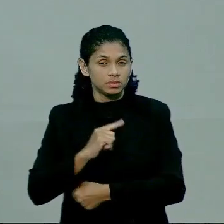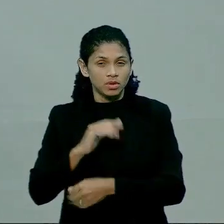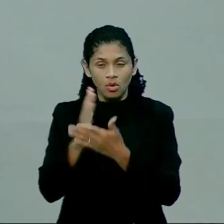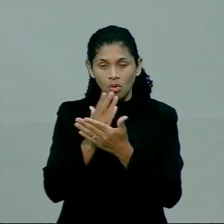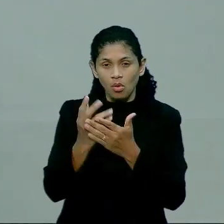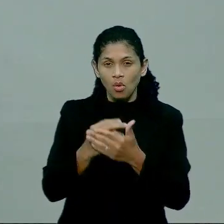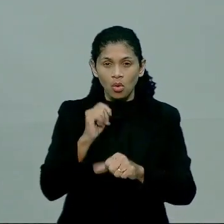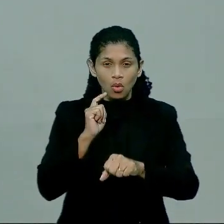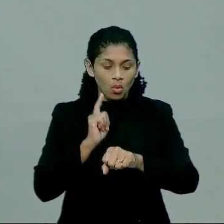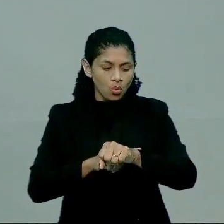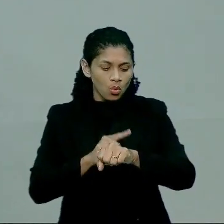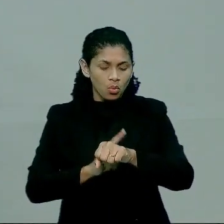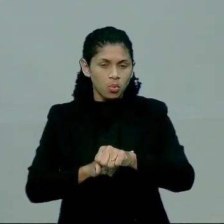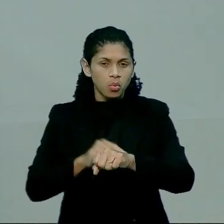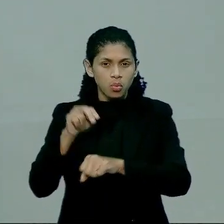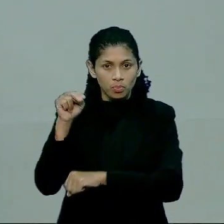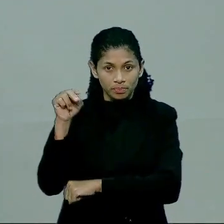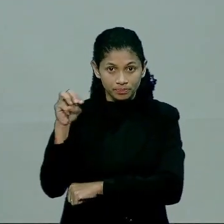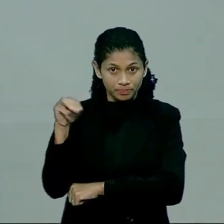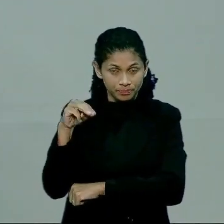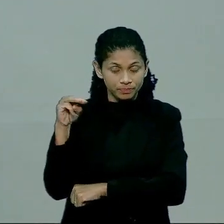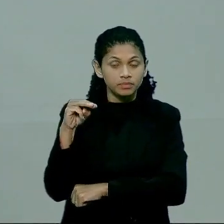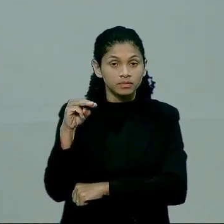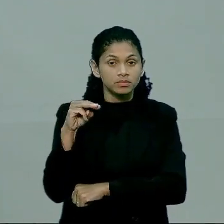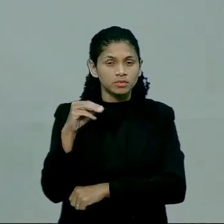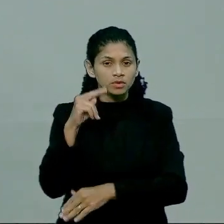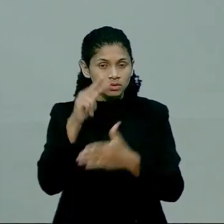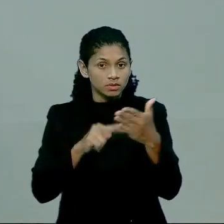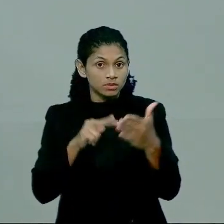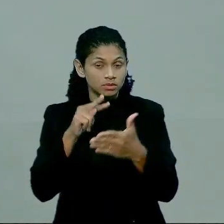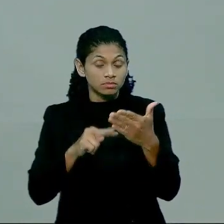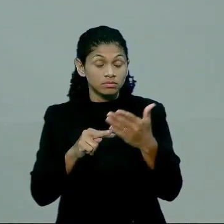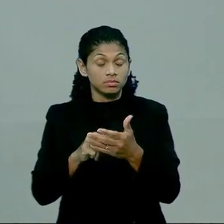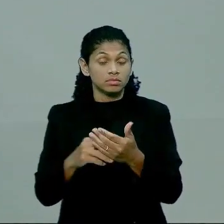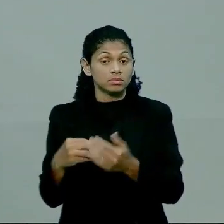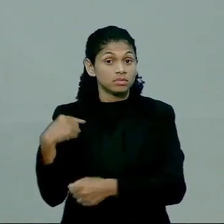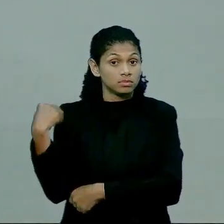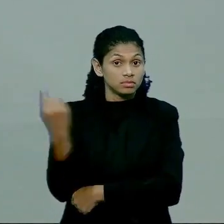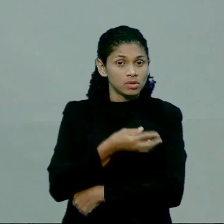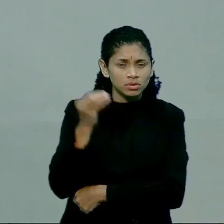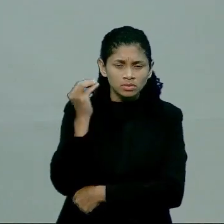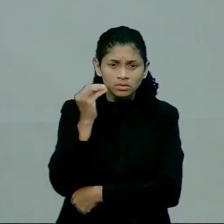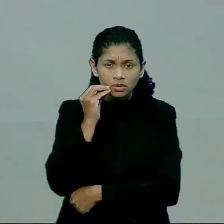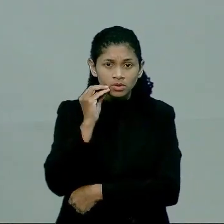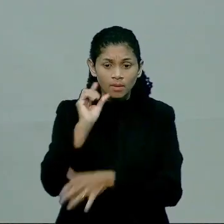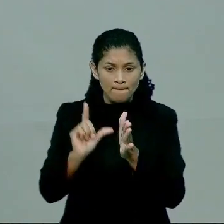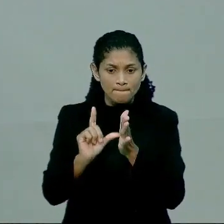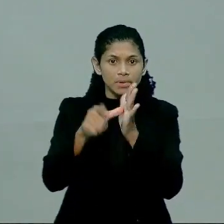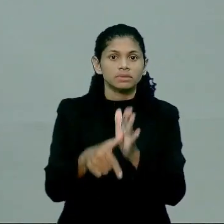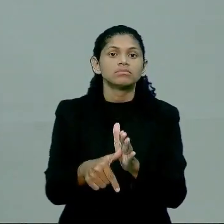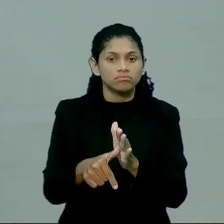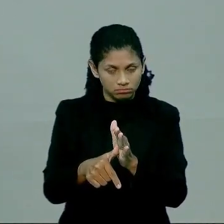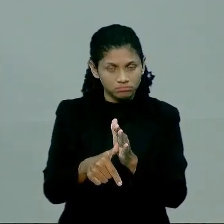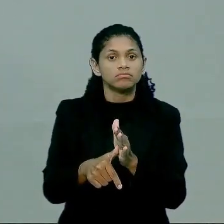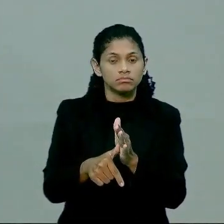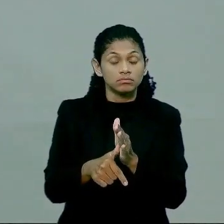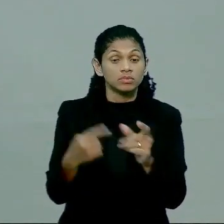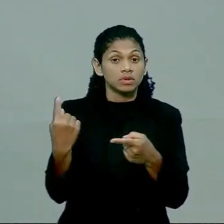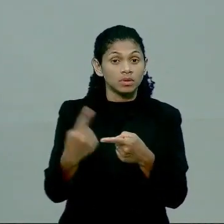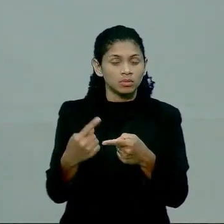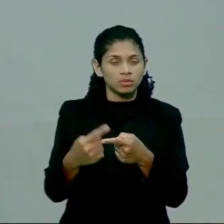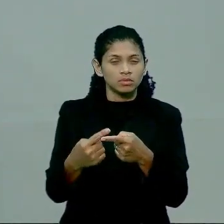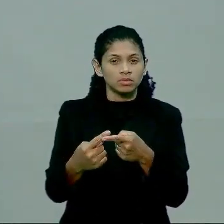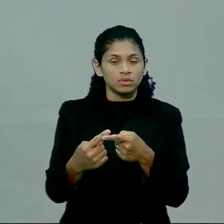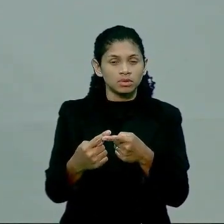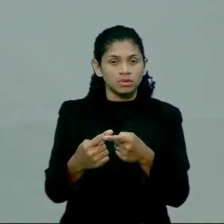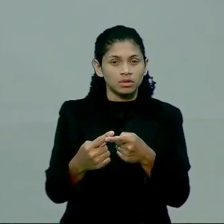aí né que a gente tenta pular essa etapa para ver se o enunciado nos dá alguma clareza sobre a questão se ele